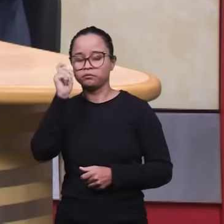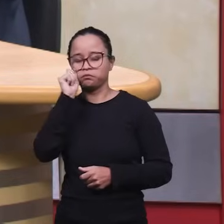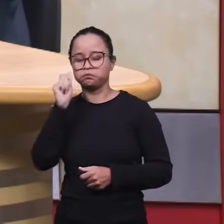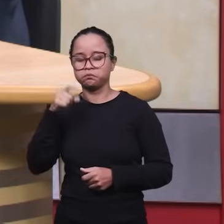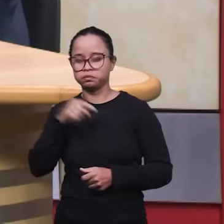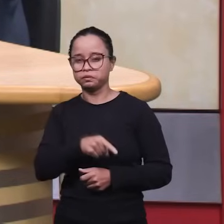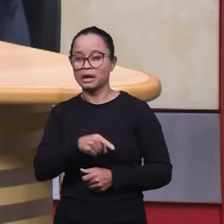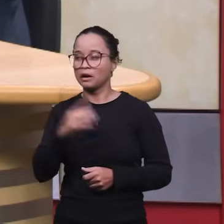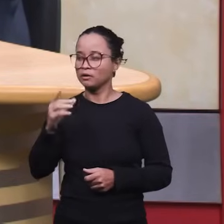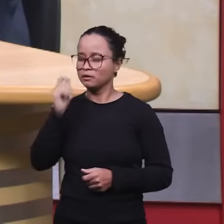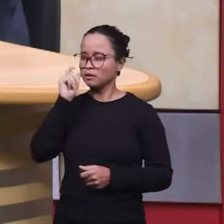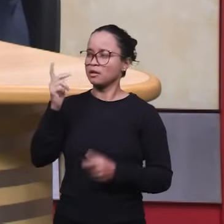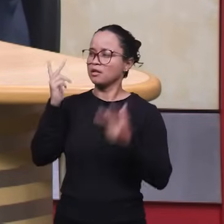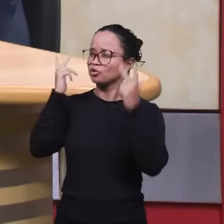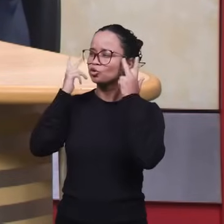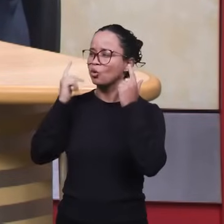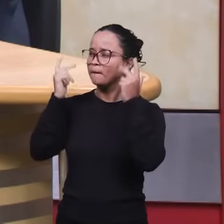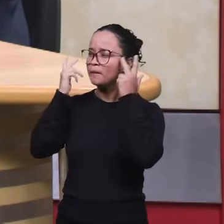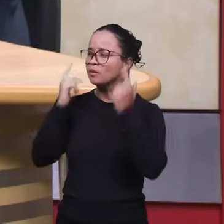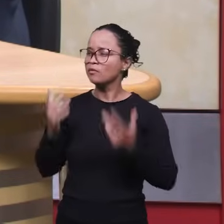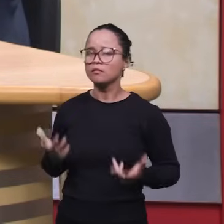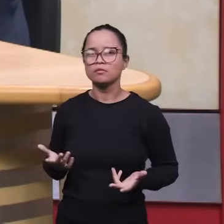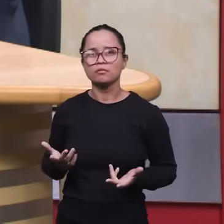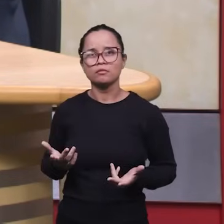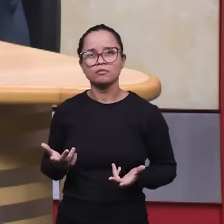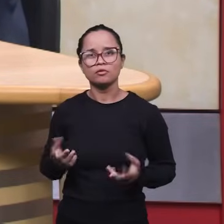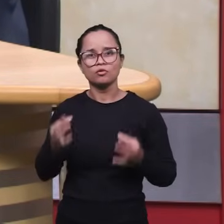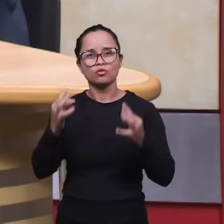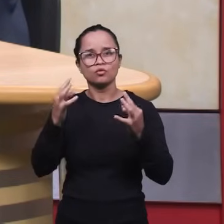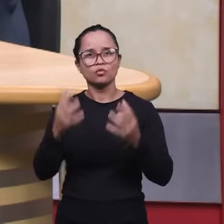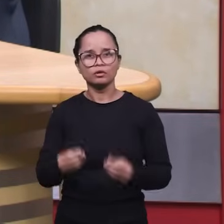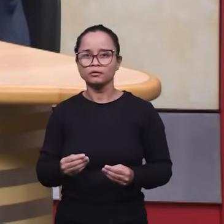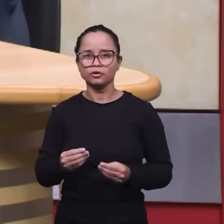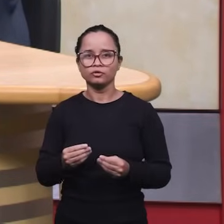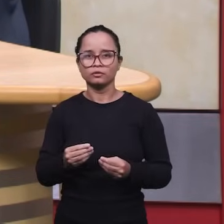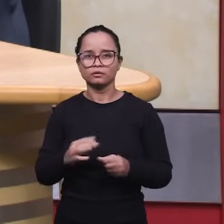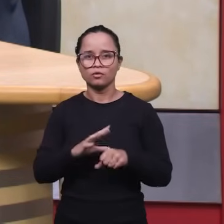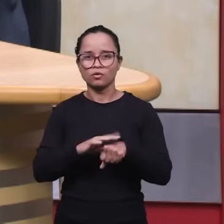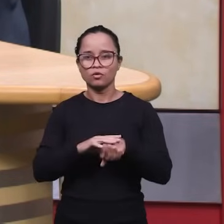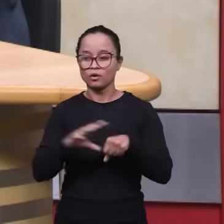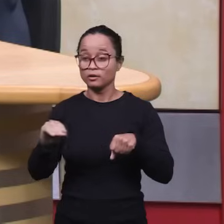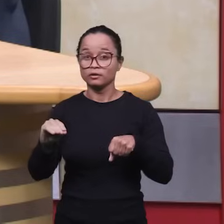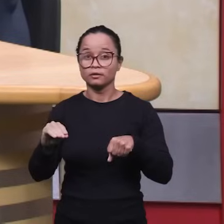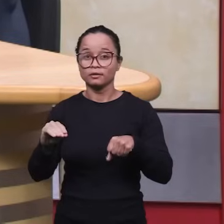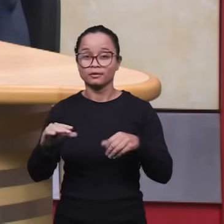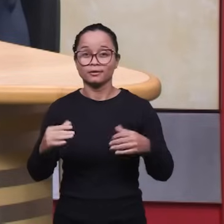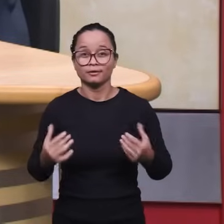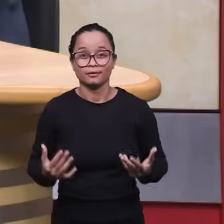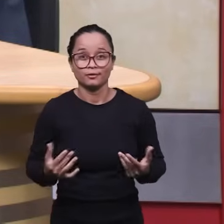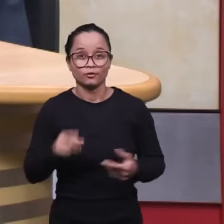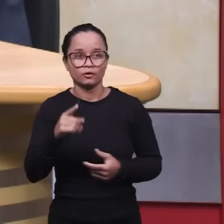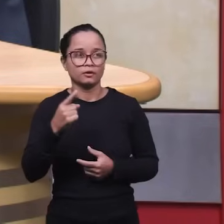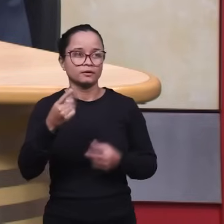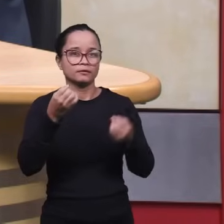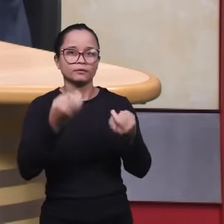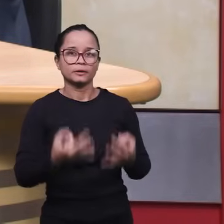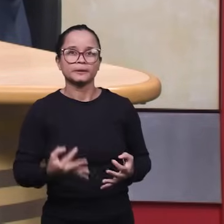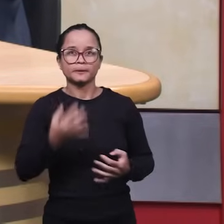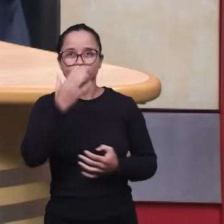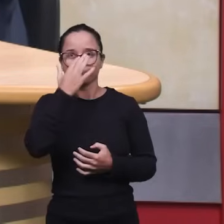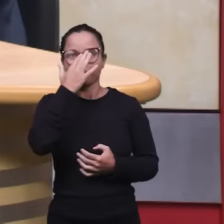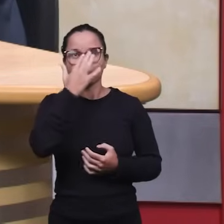entendeu? Recuperado, normal, naquele dia, totalmente recuperado. Quer dizer, aí você diz